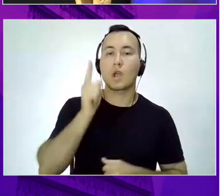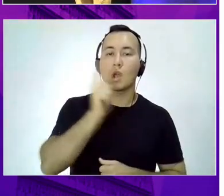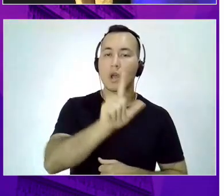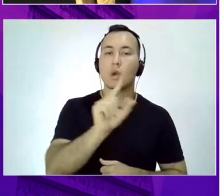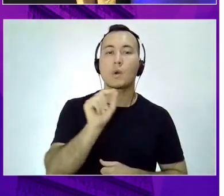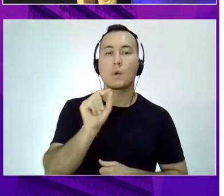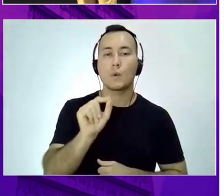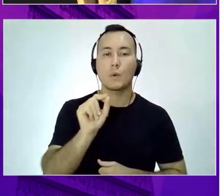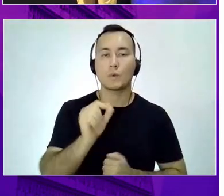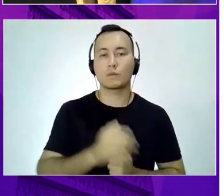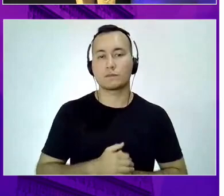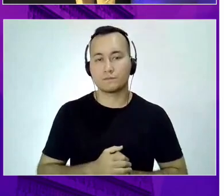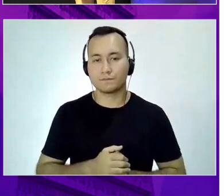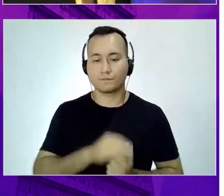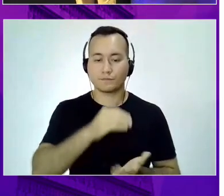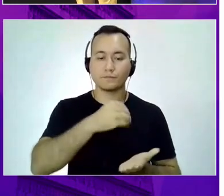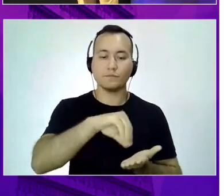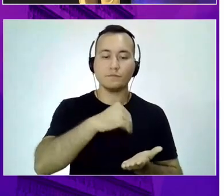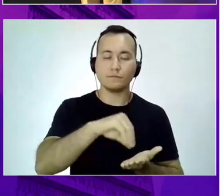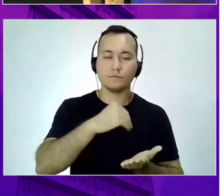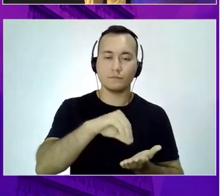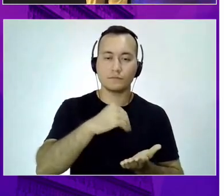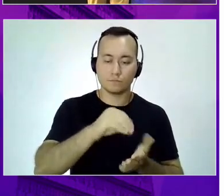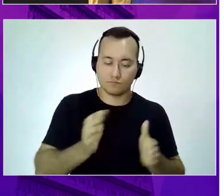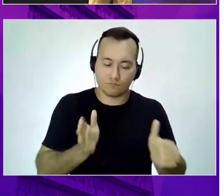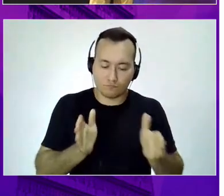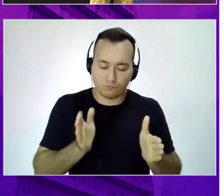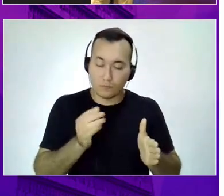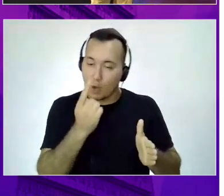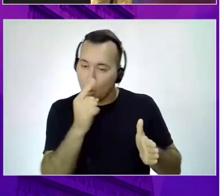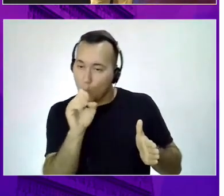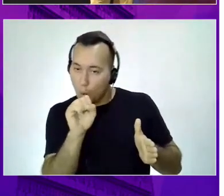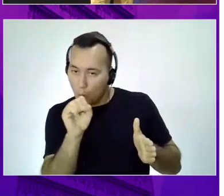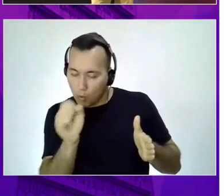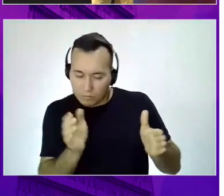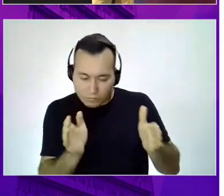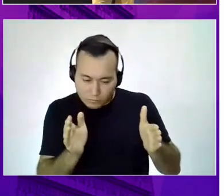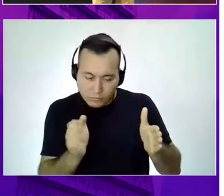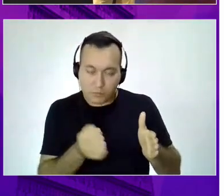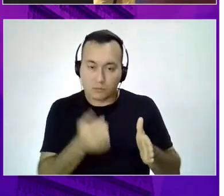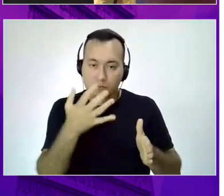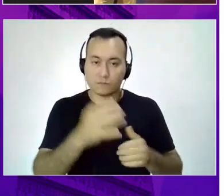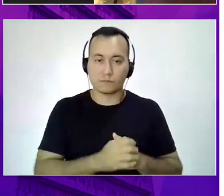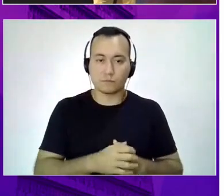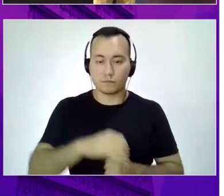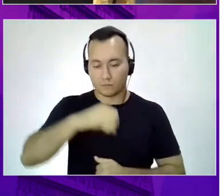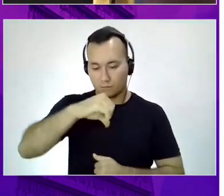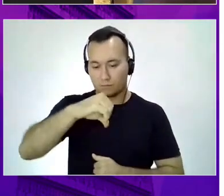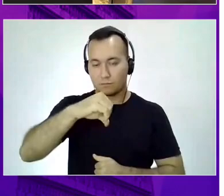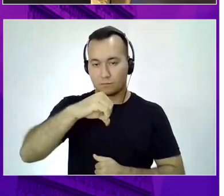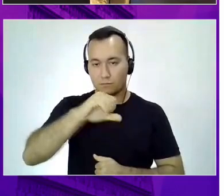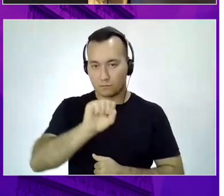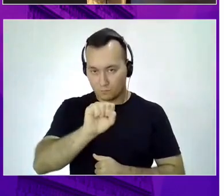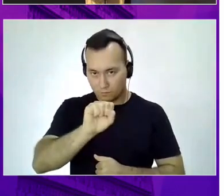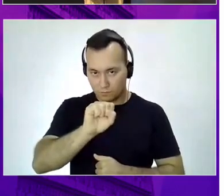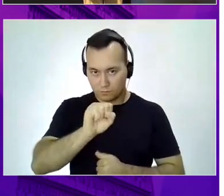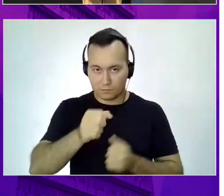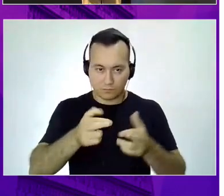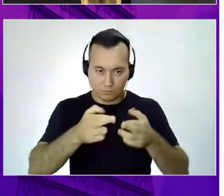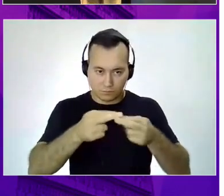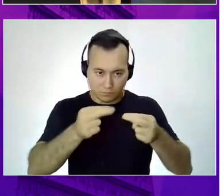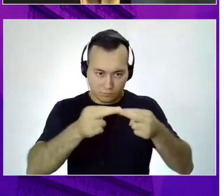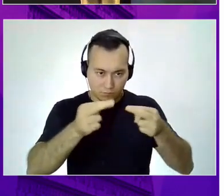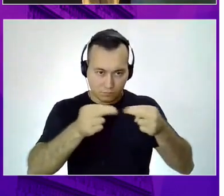conseguia atender nessa solução 1 98 requisições por segundo, né, as chamadas das aplicações dos